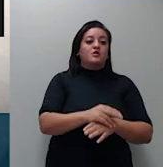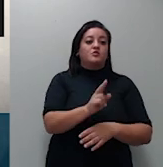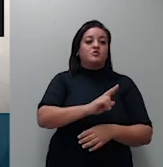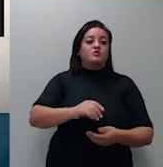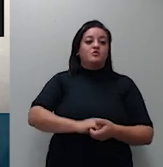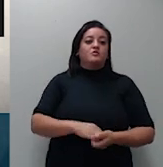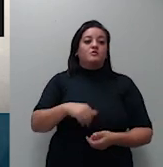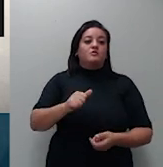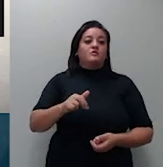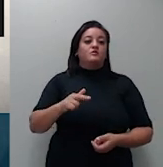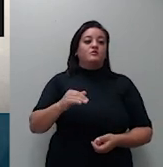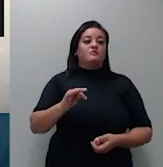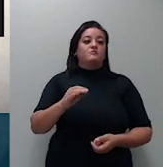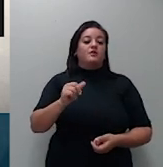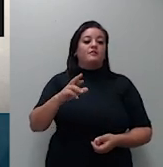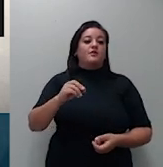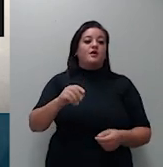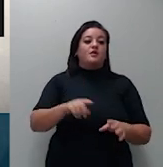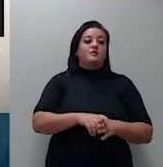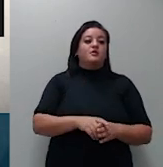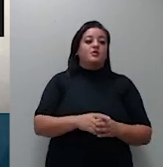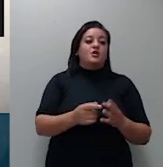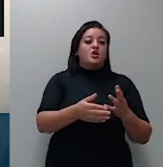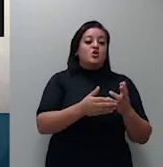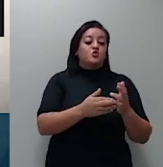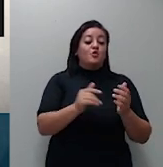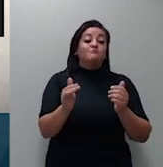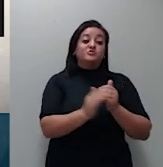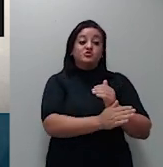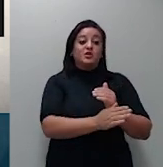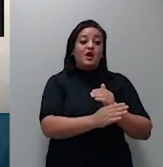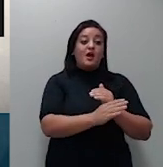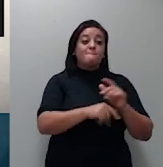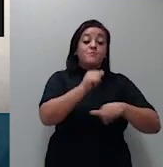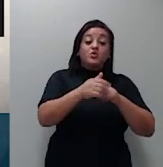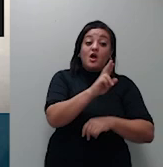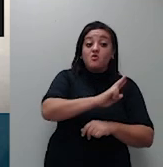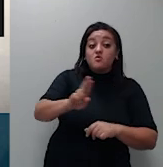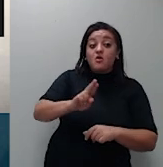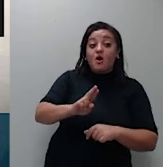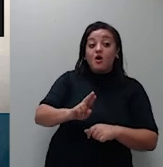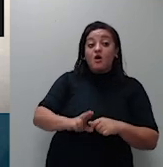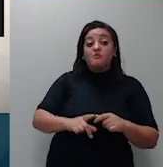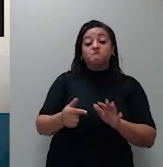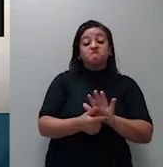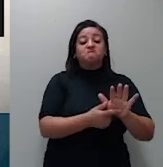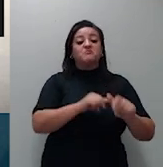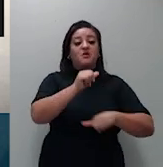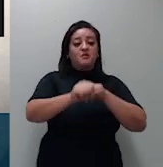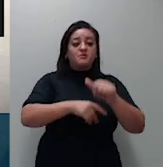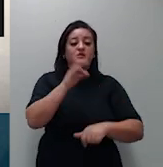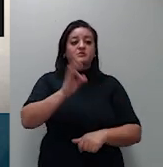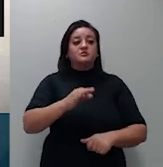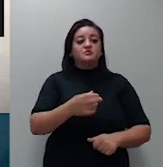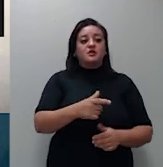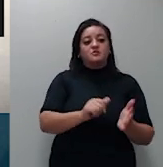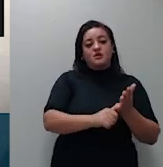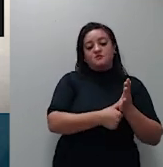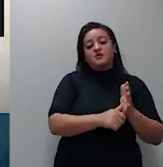e a supressão do agnome implicaria em substancial modificação da identificação